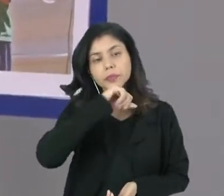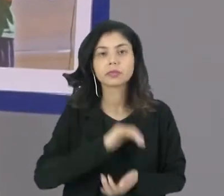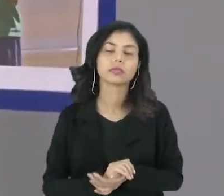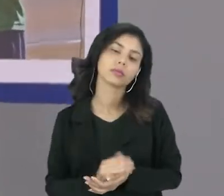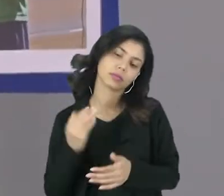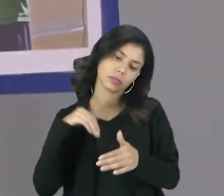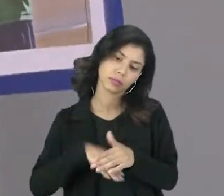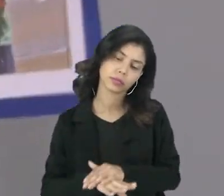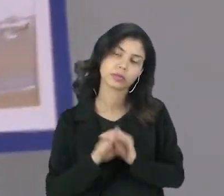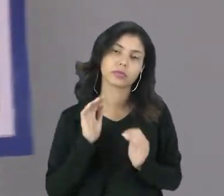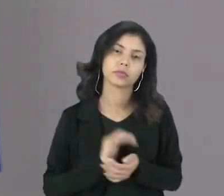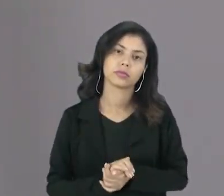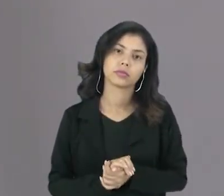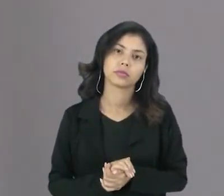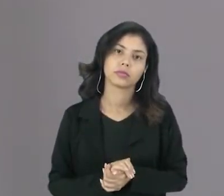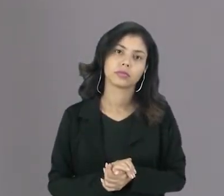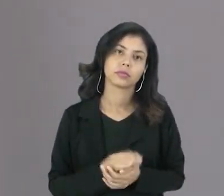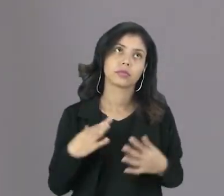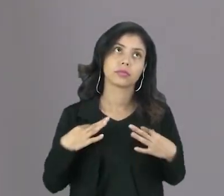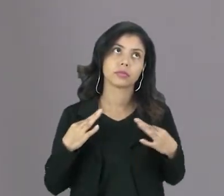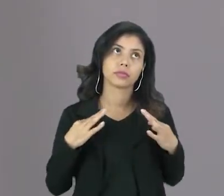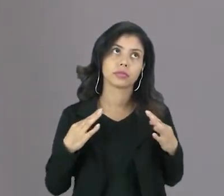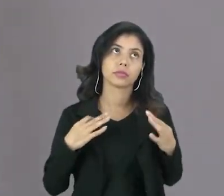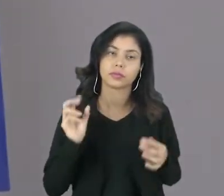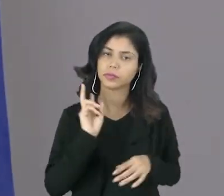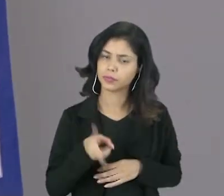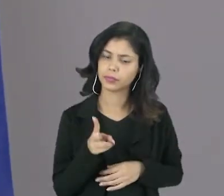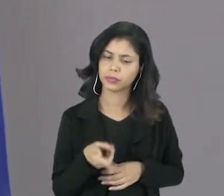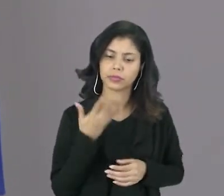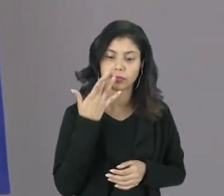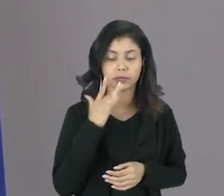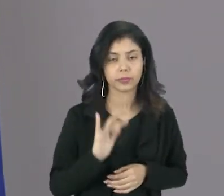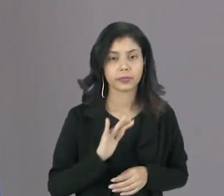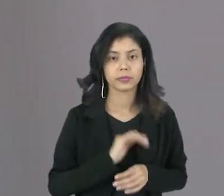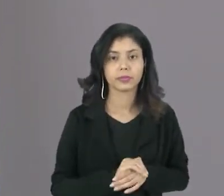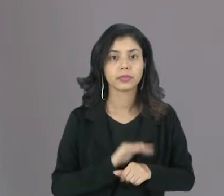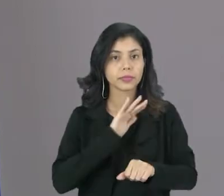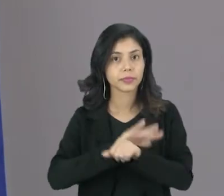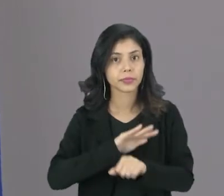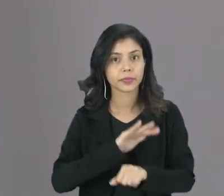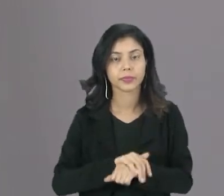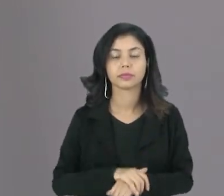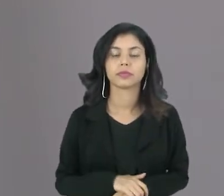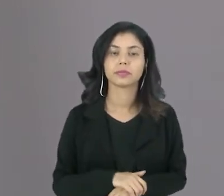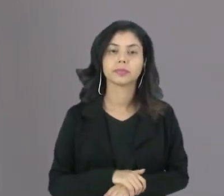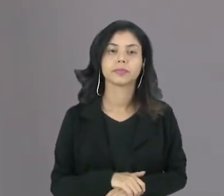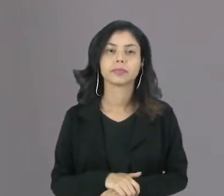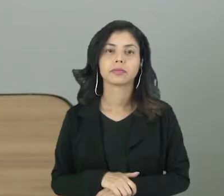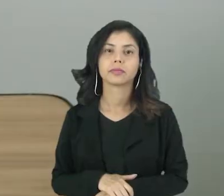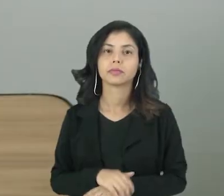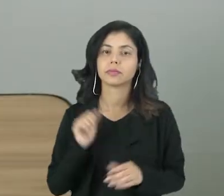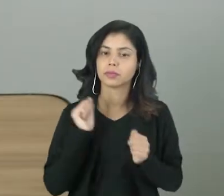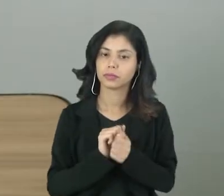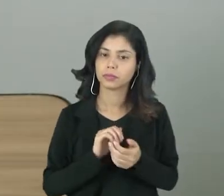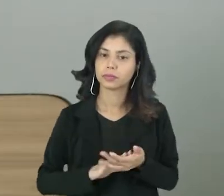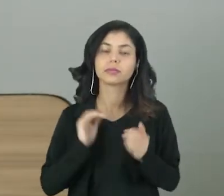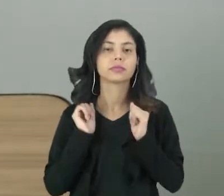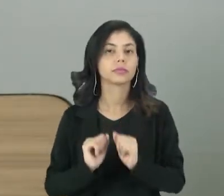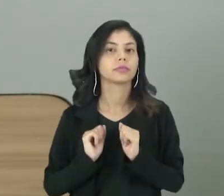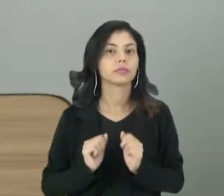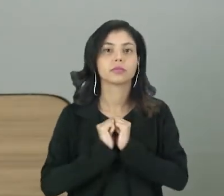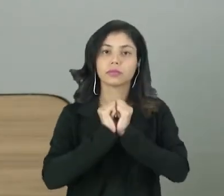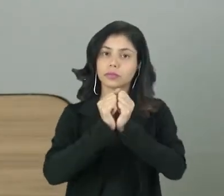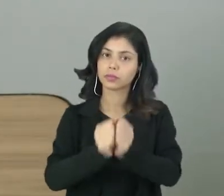a guardar as roupas não é mesmo crianças ele está ajudando Esta é uma tarefa em que a